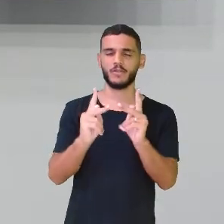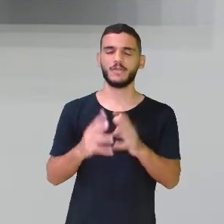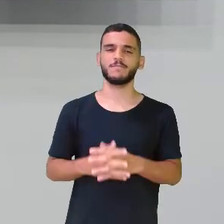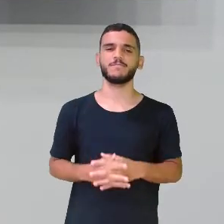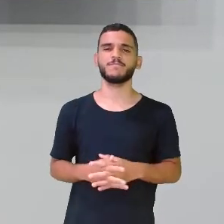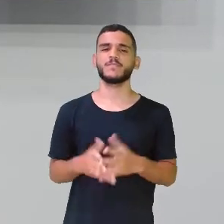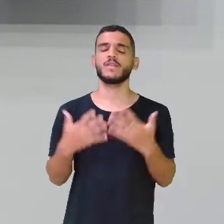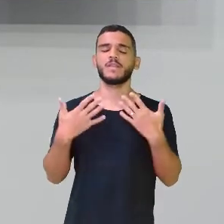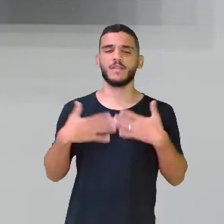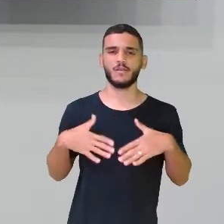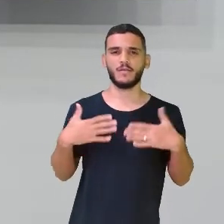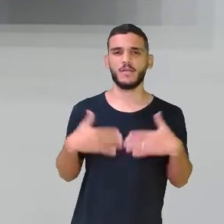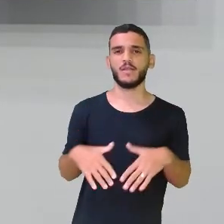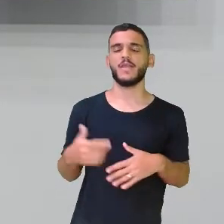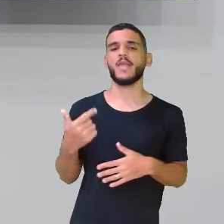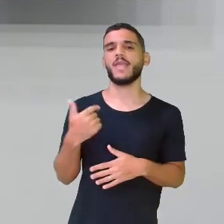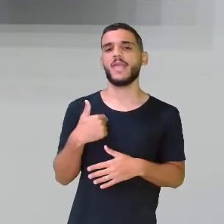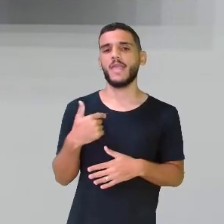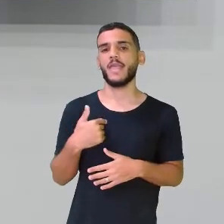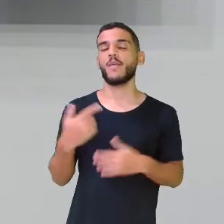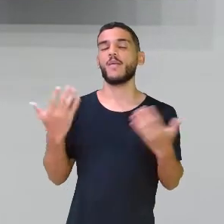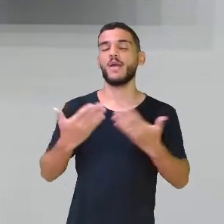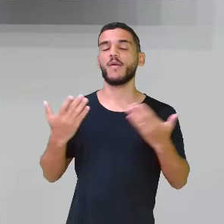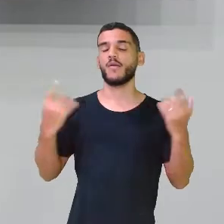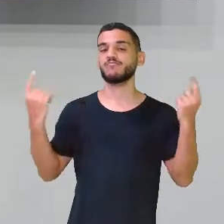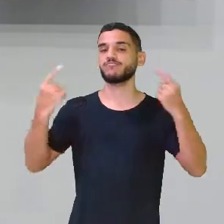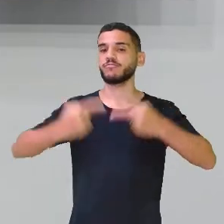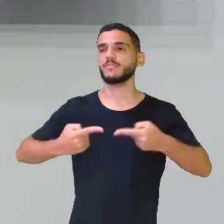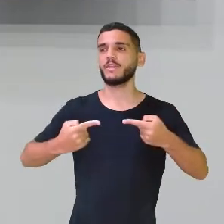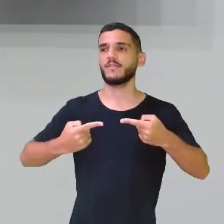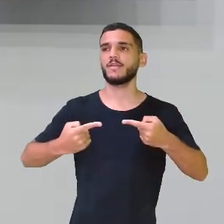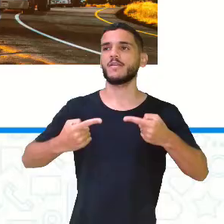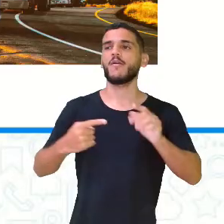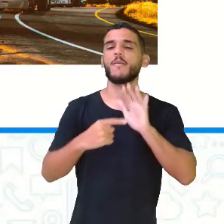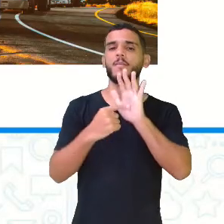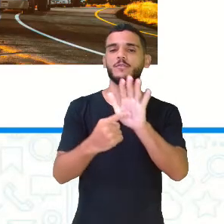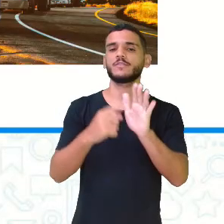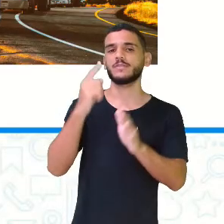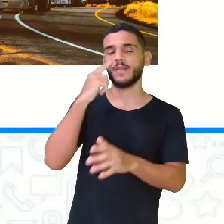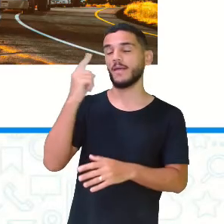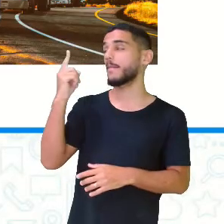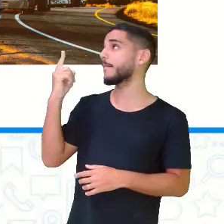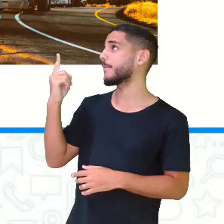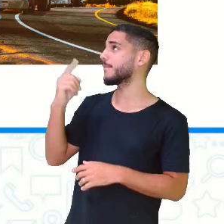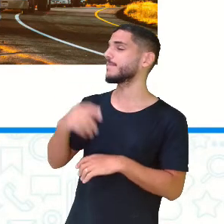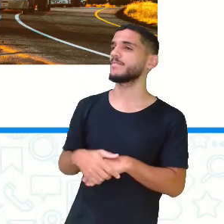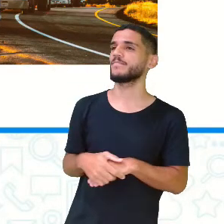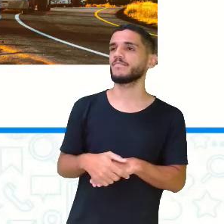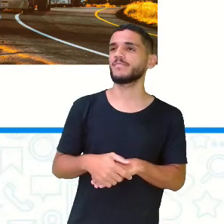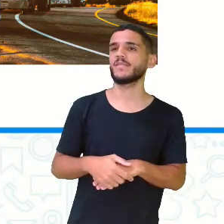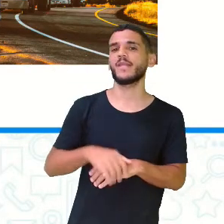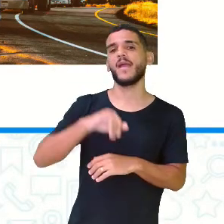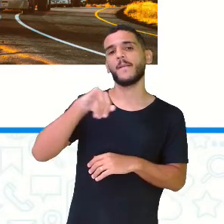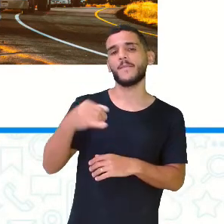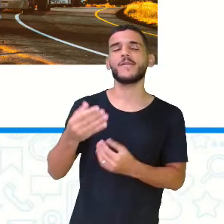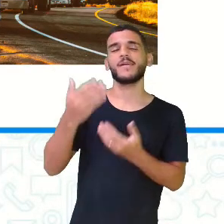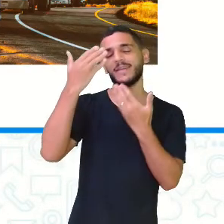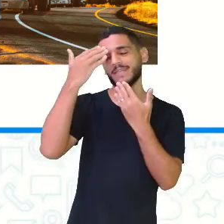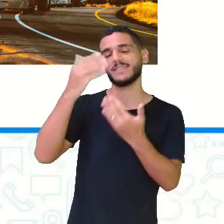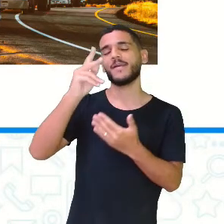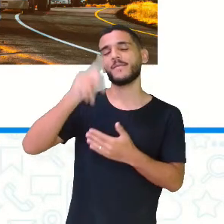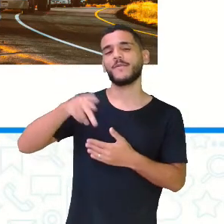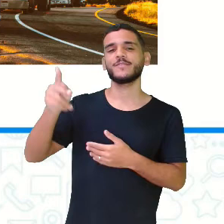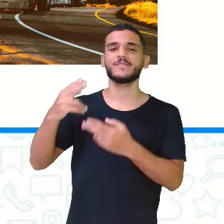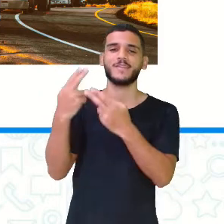Tranquilo? Eu vou passar o desafio. Já vou deixar aqui na tela. E já vou aproveitando para agradecer a professora